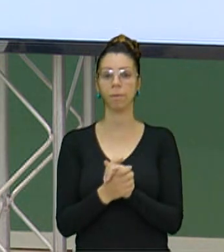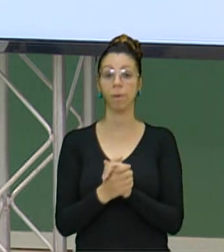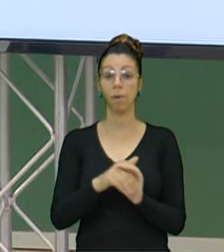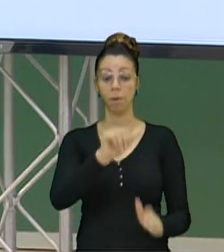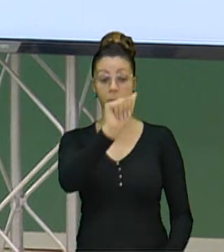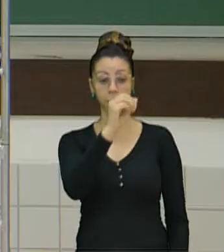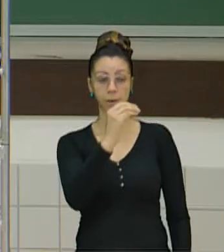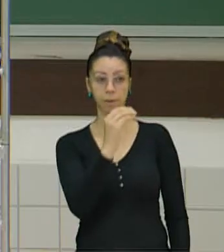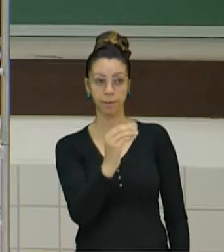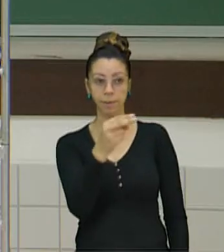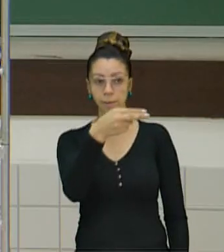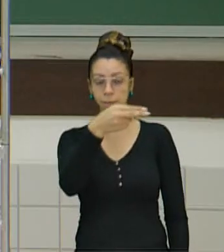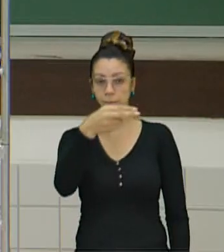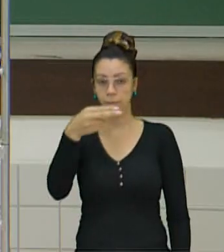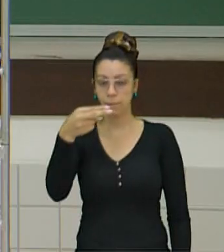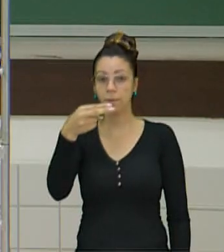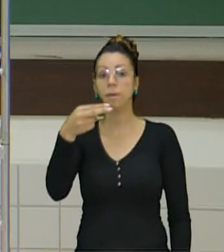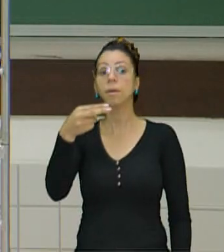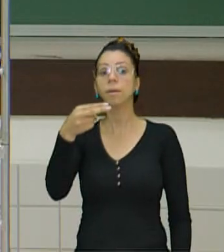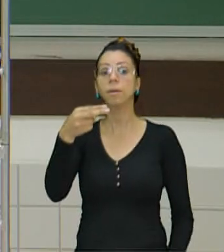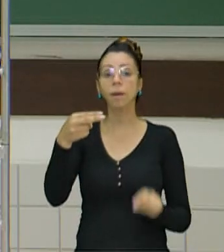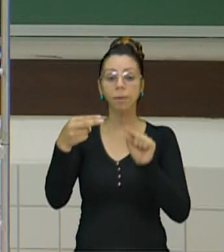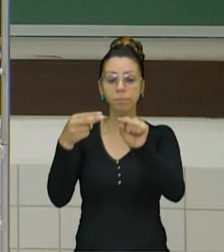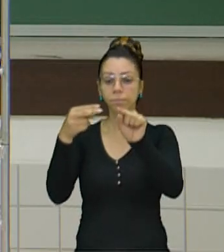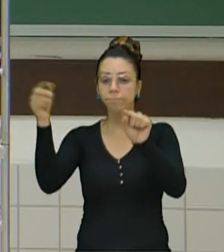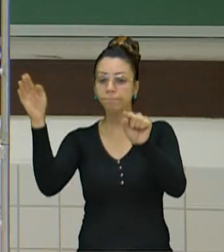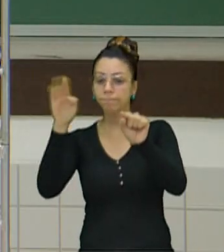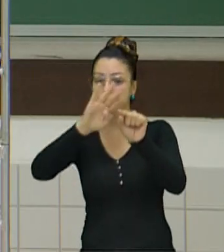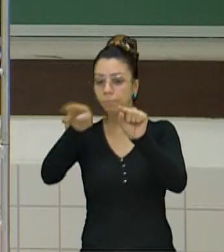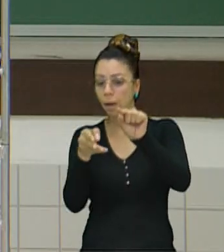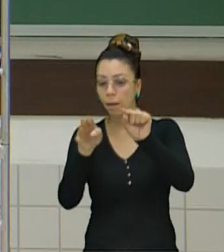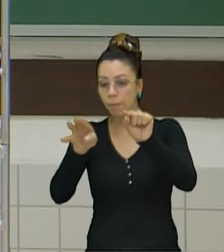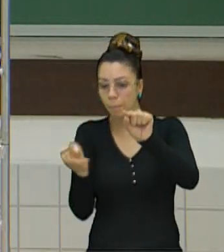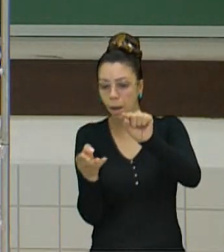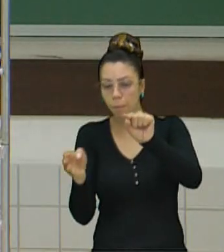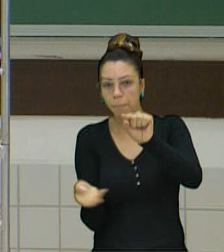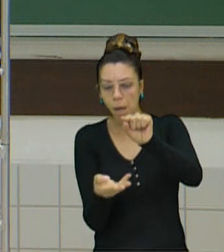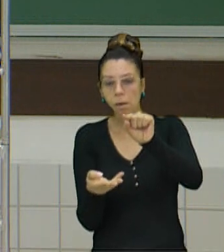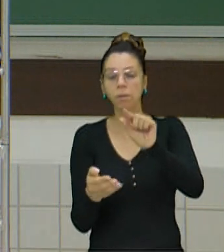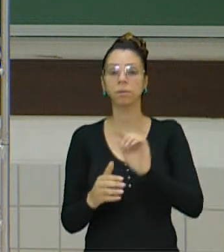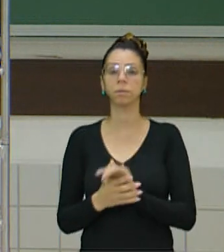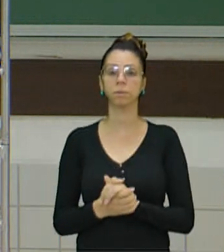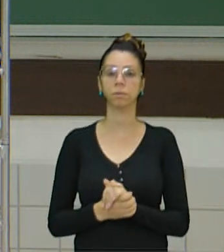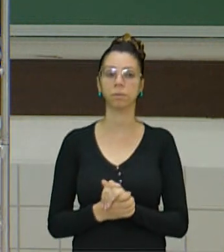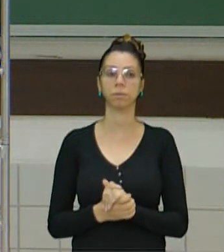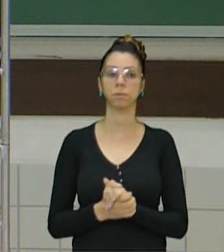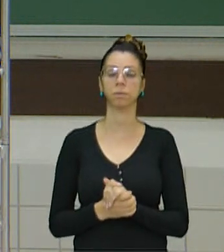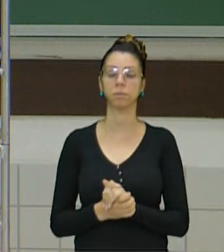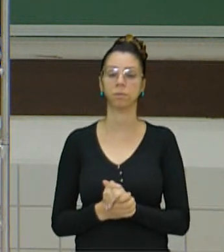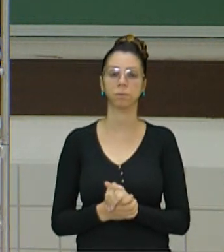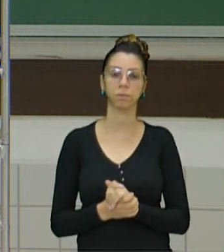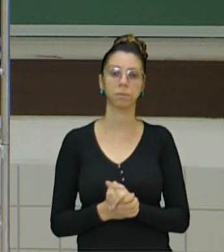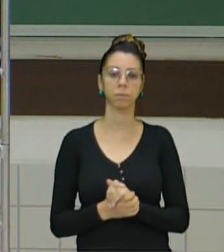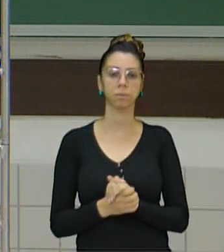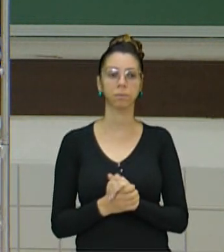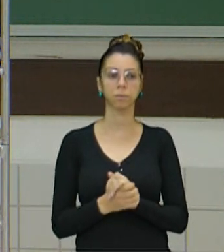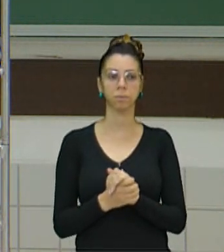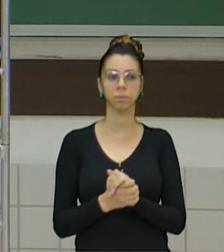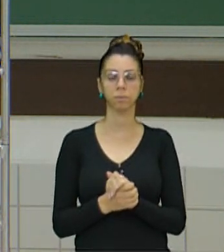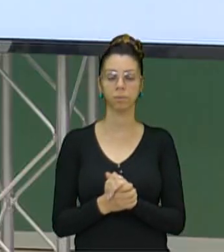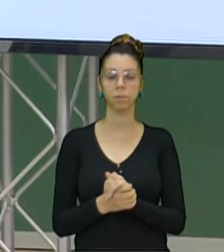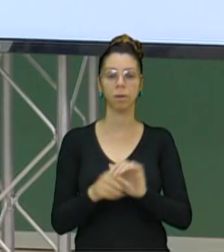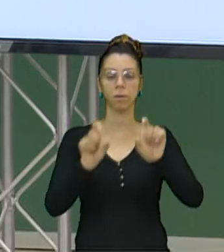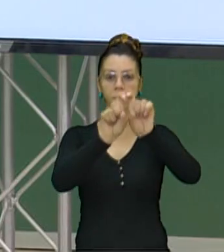essa aceleração que puxa para o centro, né, representada por essa força centrípeta aqui, ela é dada por essa equação,